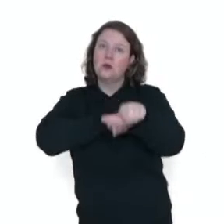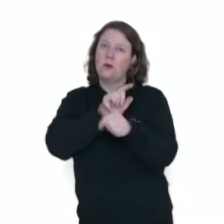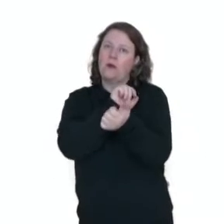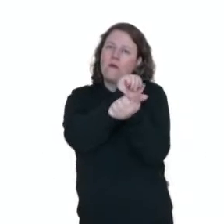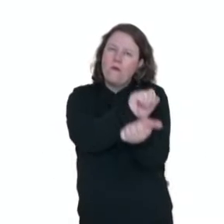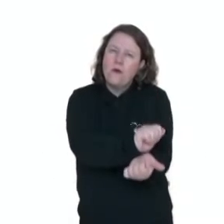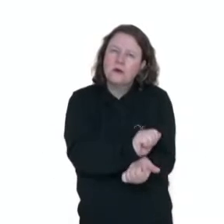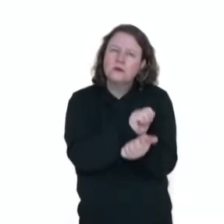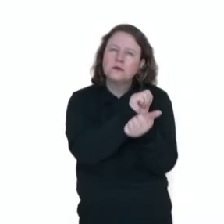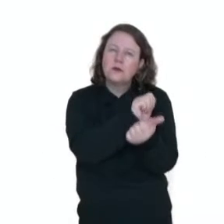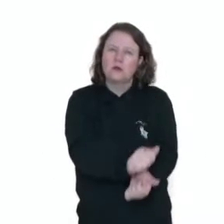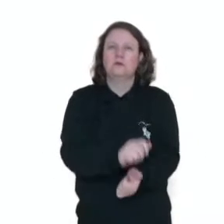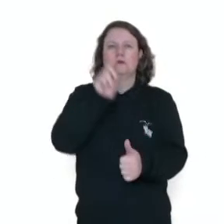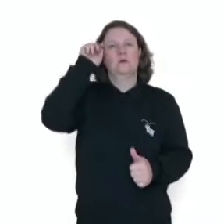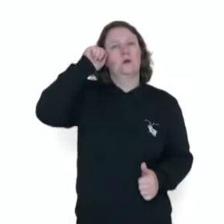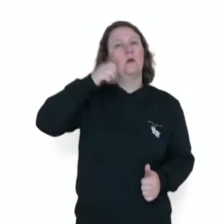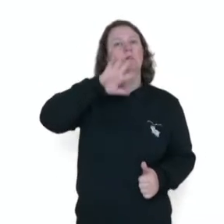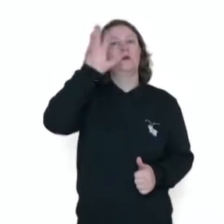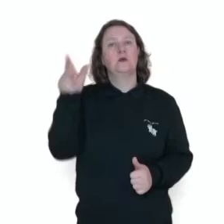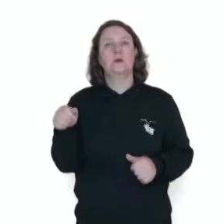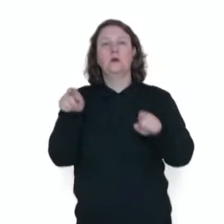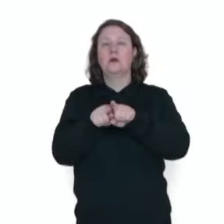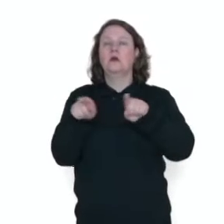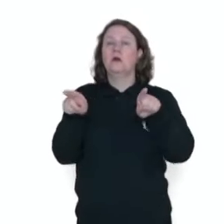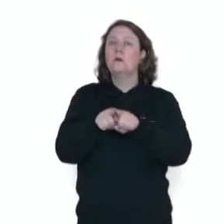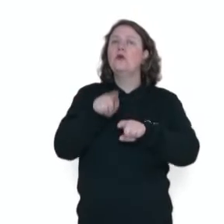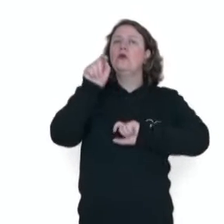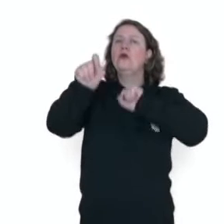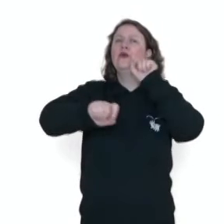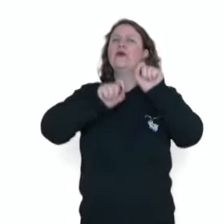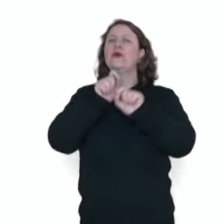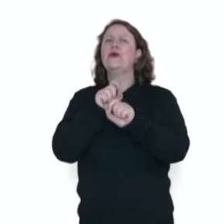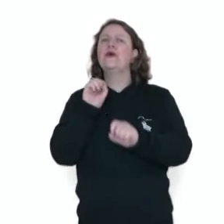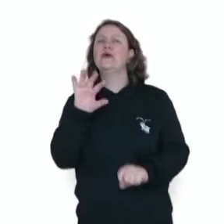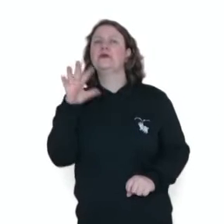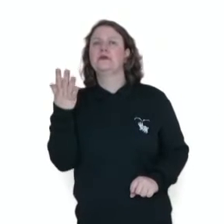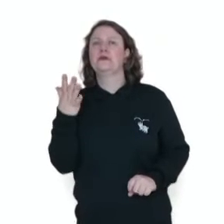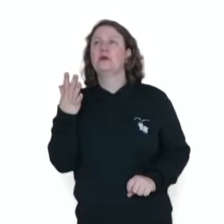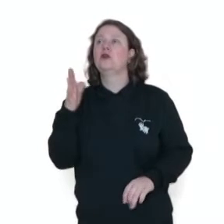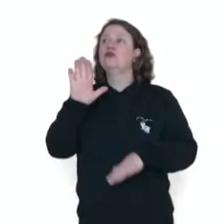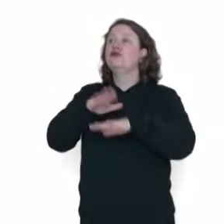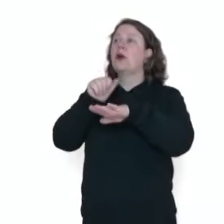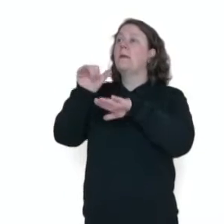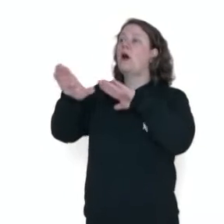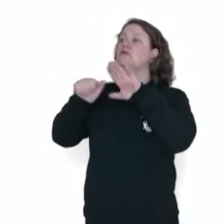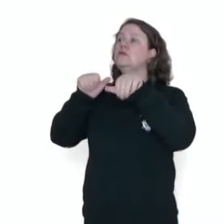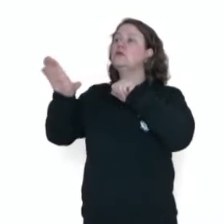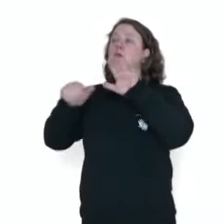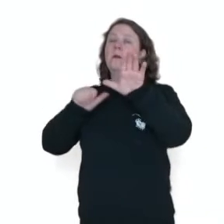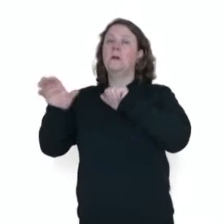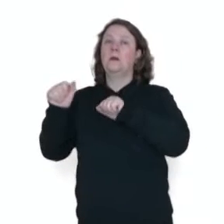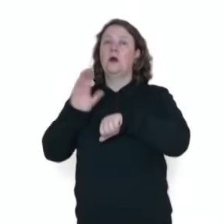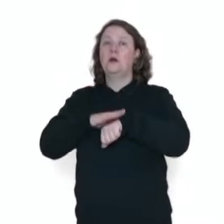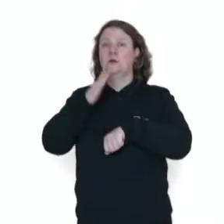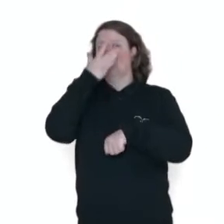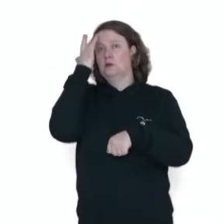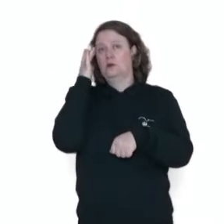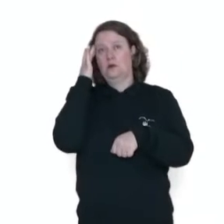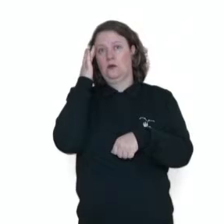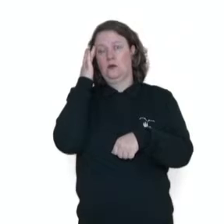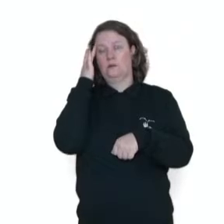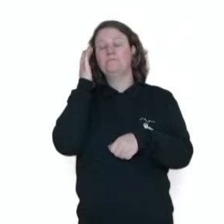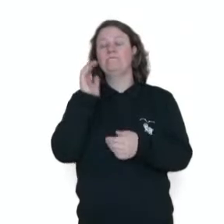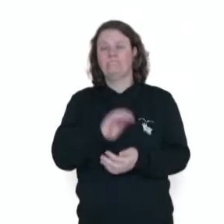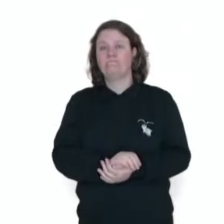momento, o que fez aumentar, né, a demanda por cativos africanos nas lavouras paulistas. Em uma época